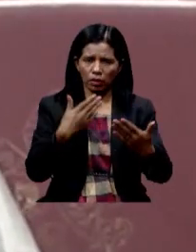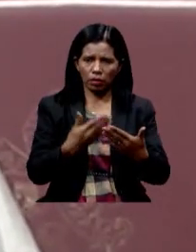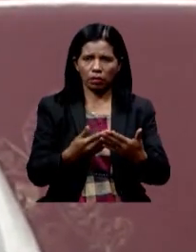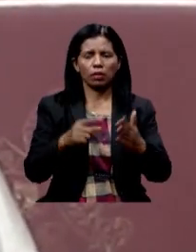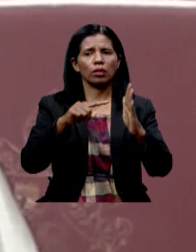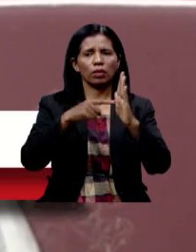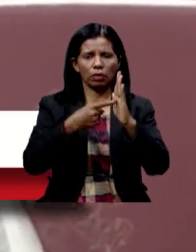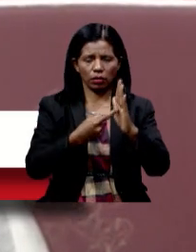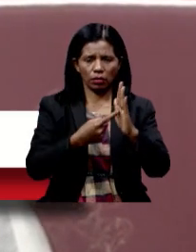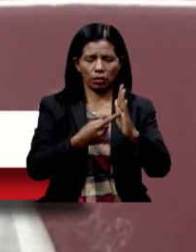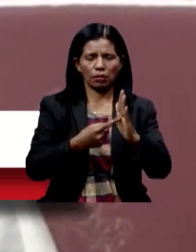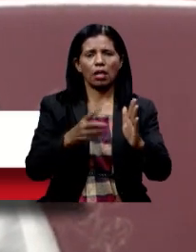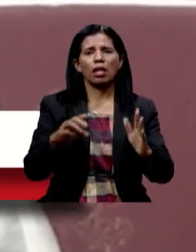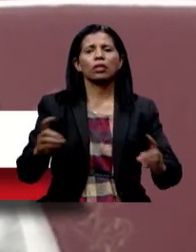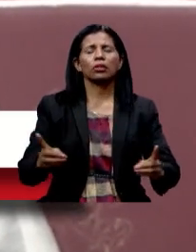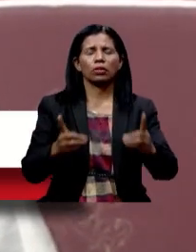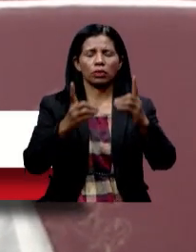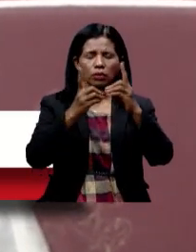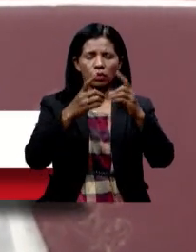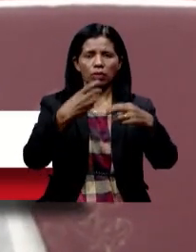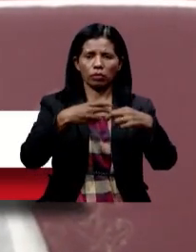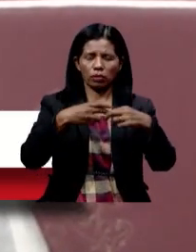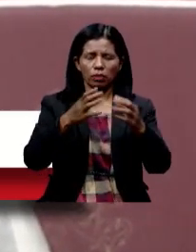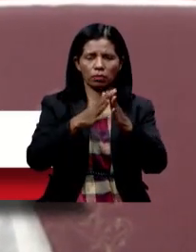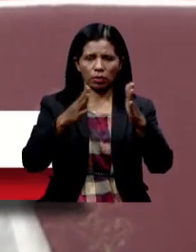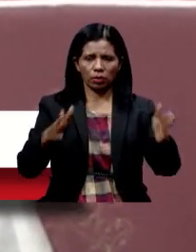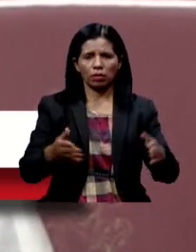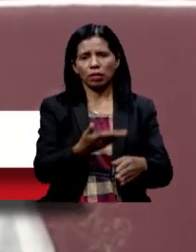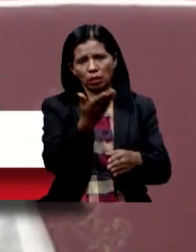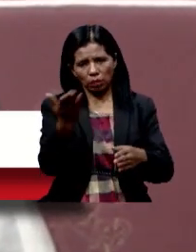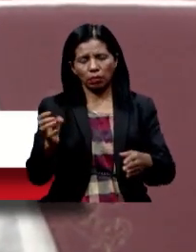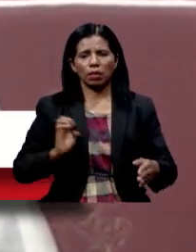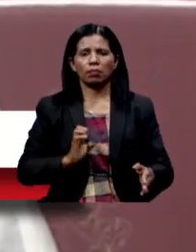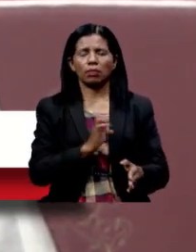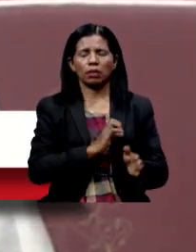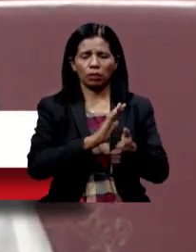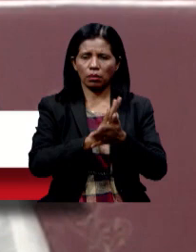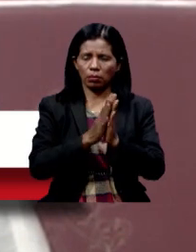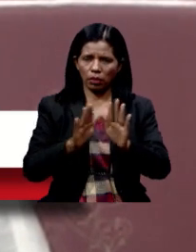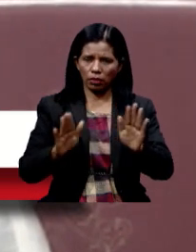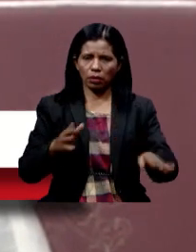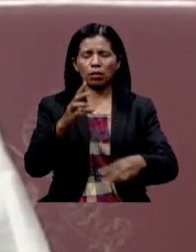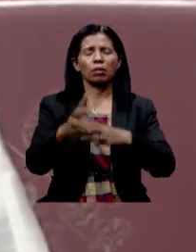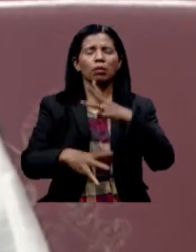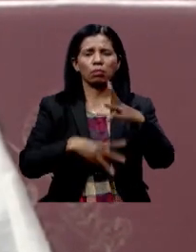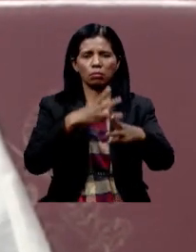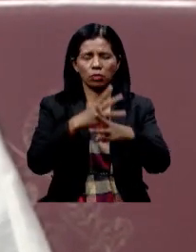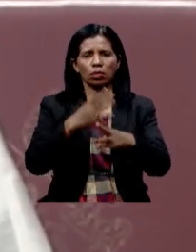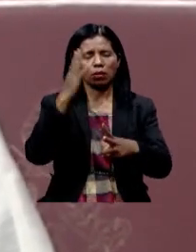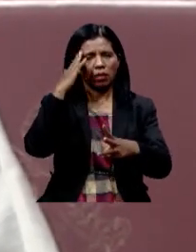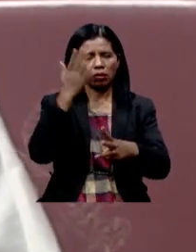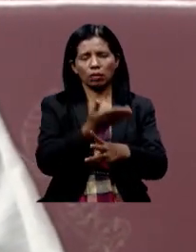em grande perigo. Sede embaixadores da paz, para que o mundo redescubra a beleza do